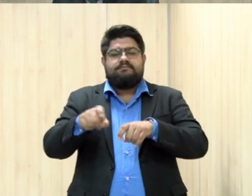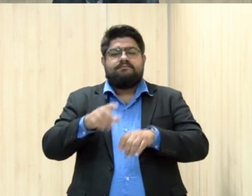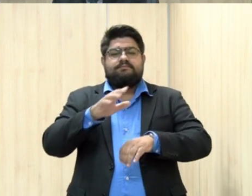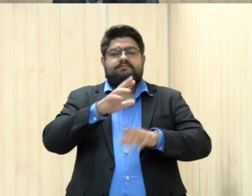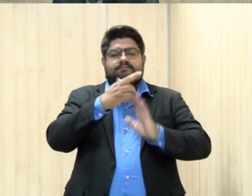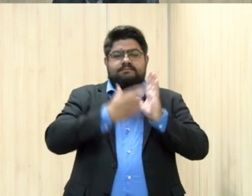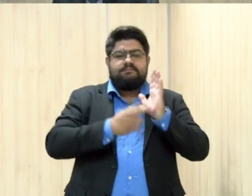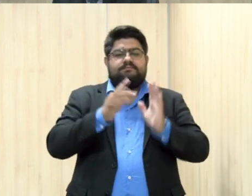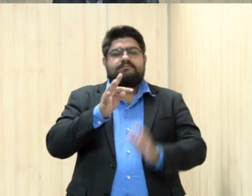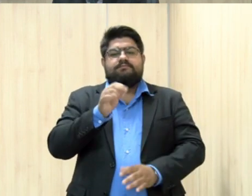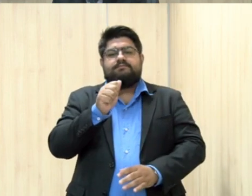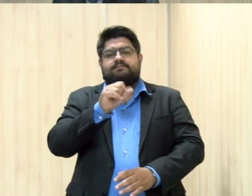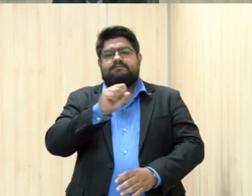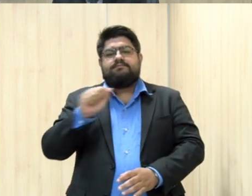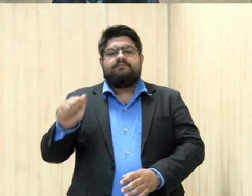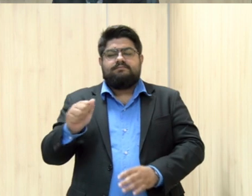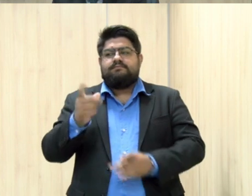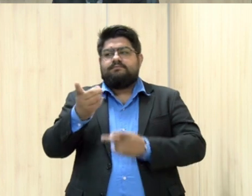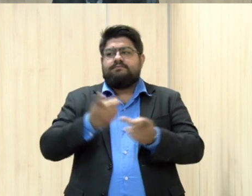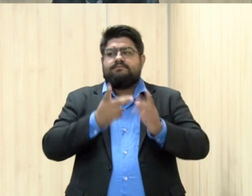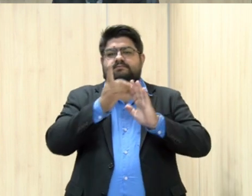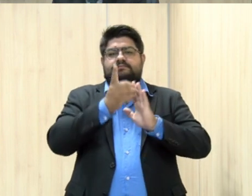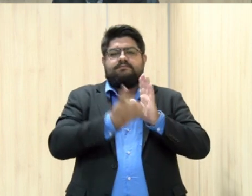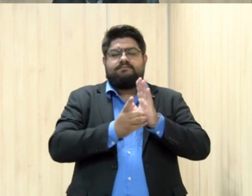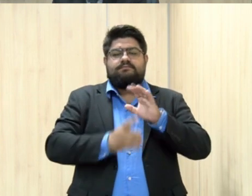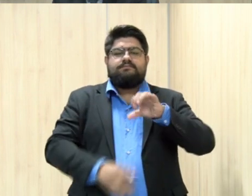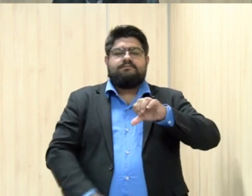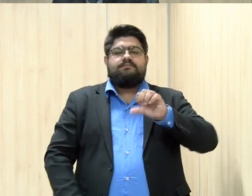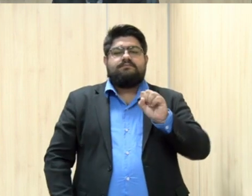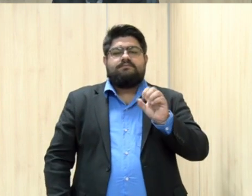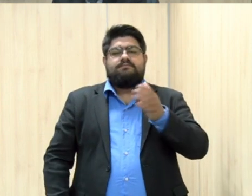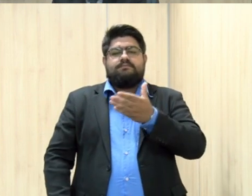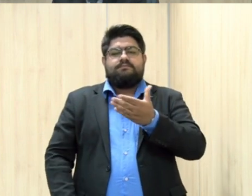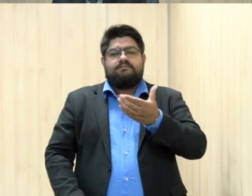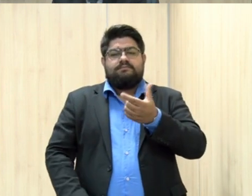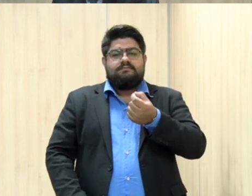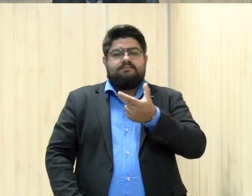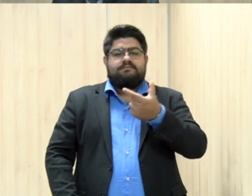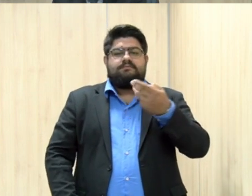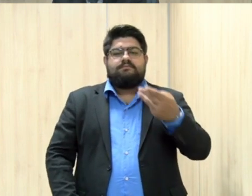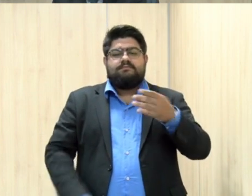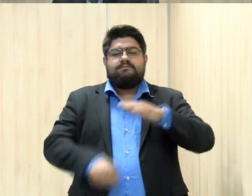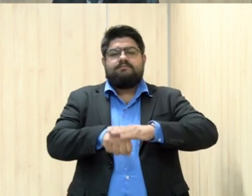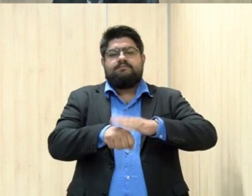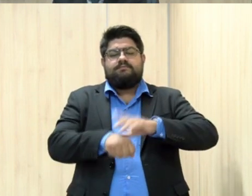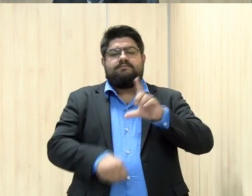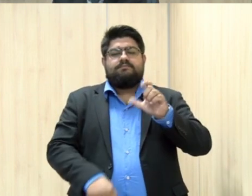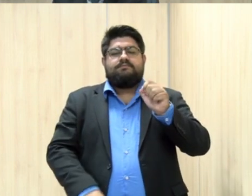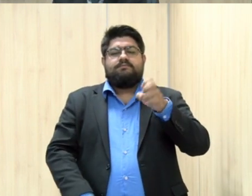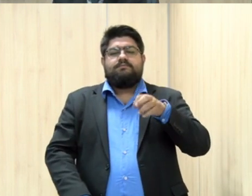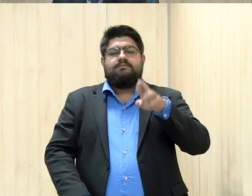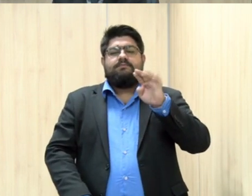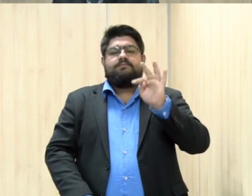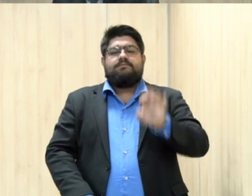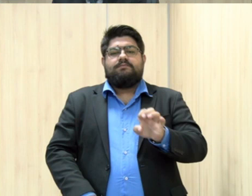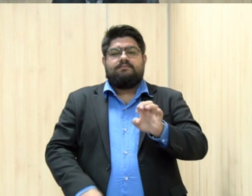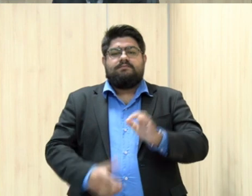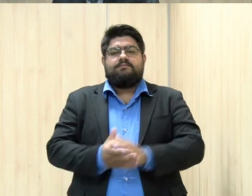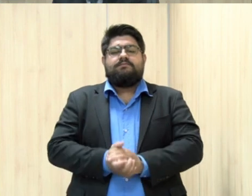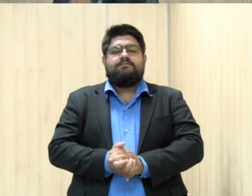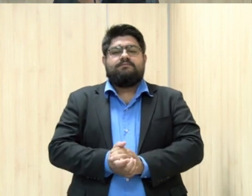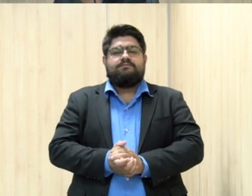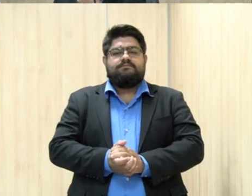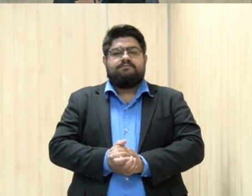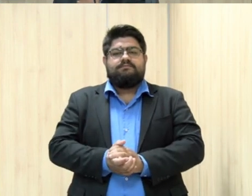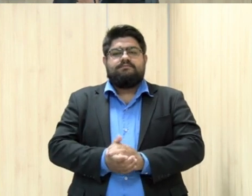projeto decreto legislativo número 98 2023 e autoria Deputado Laerte Gomes fica assustado